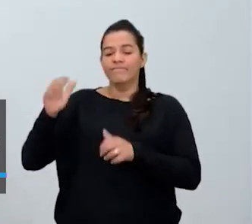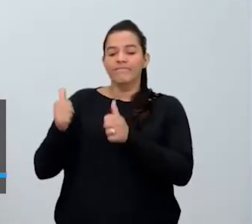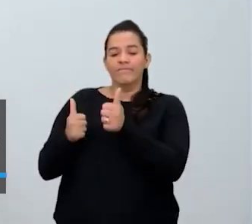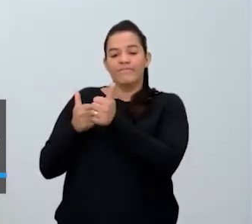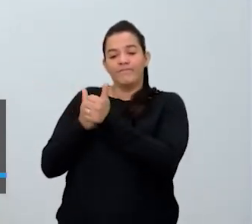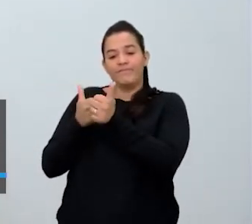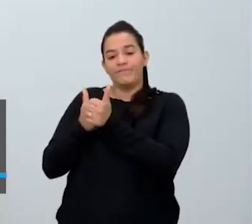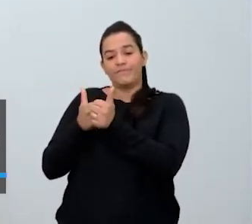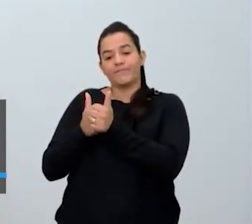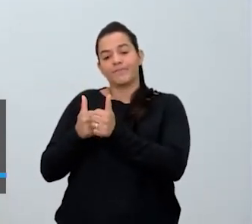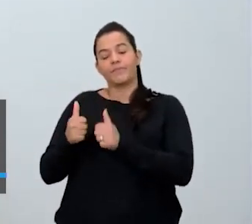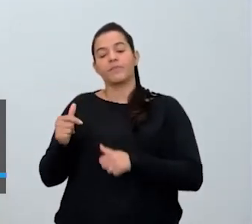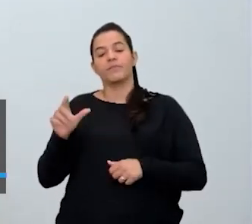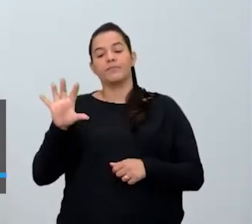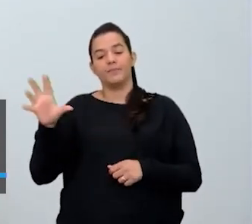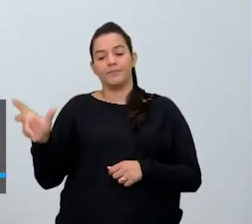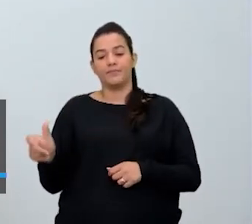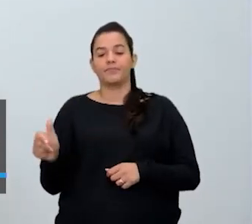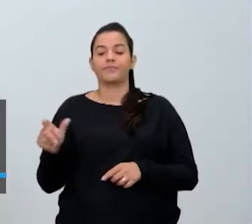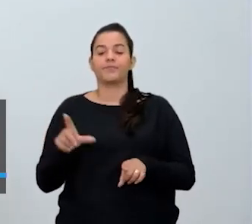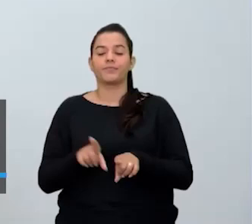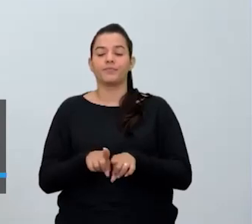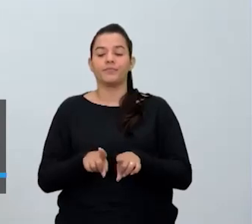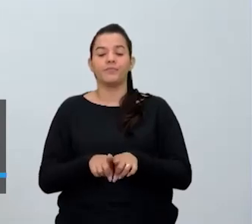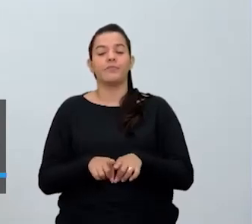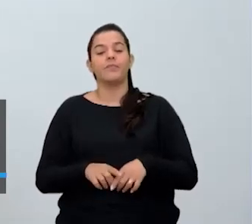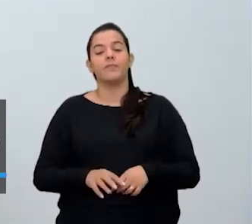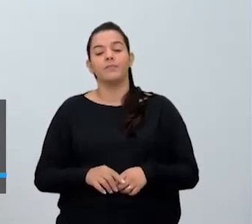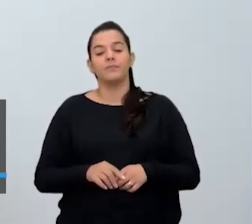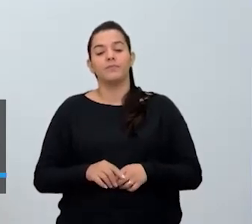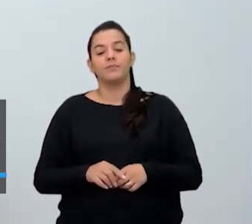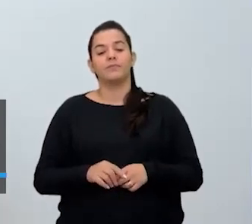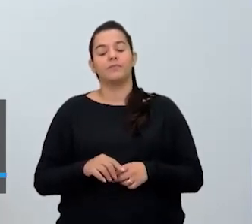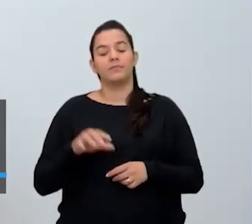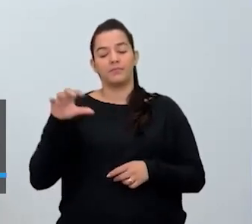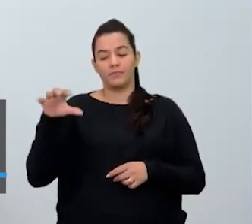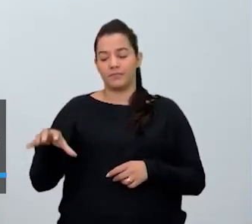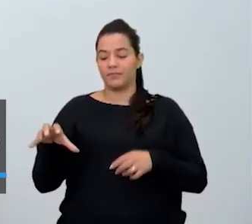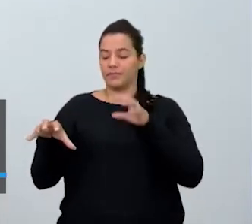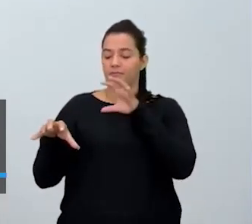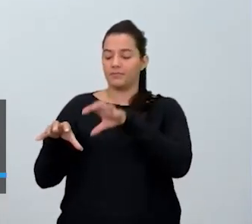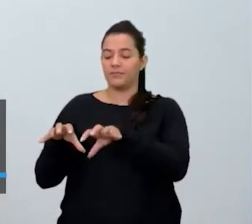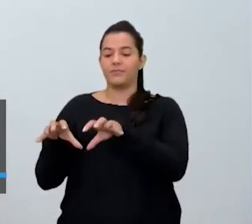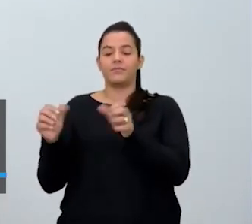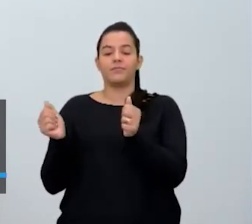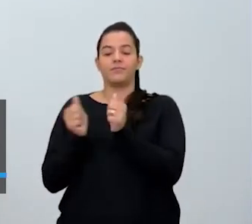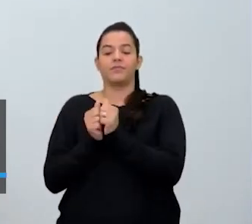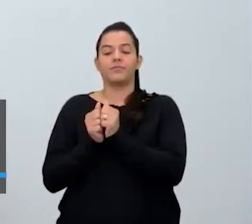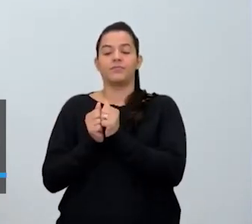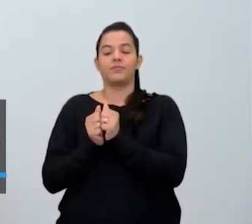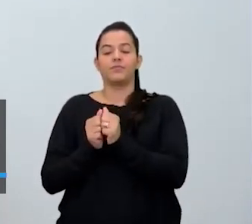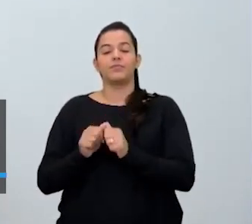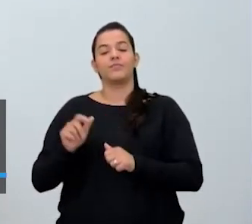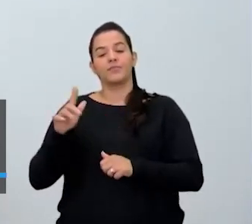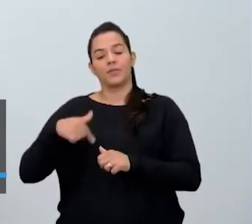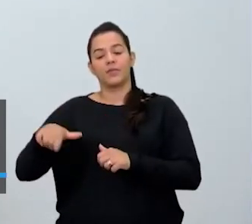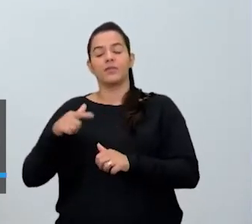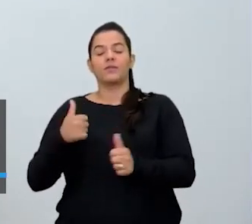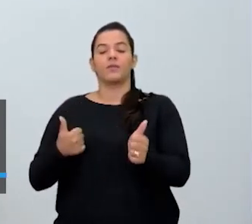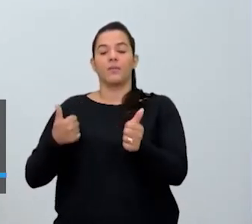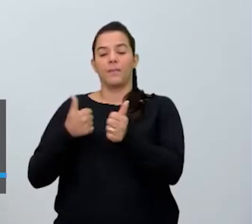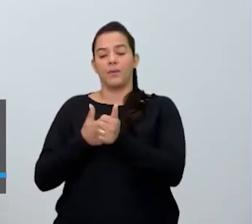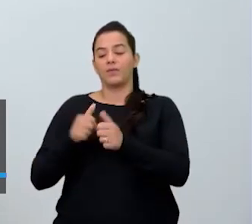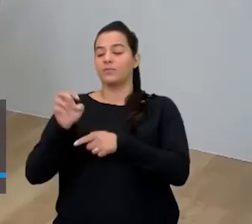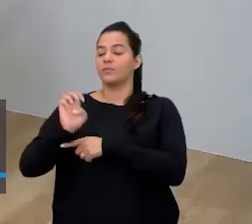encostadinho, né, ao Mediterrâneo, e essas duas regiões espaciais, elas estão ali muito próximas da